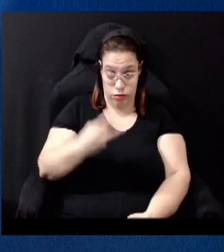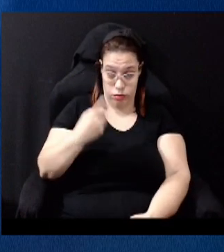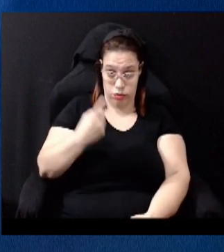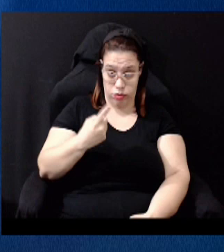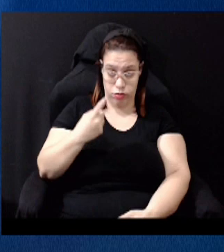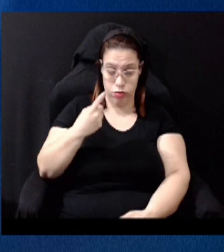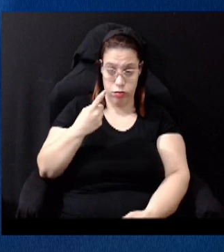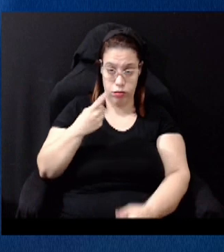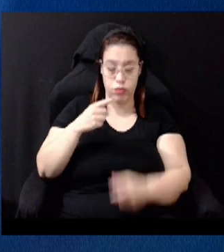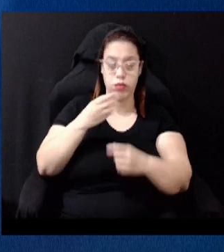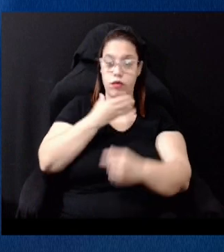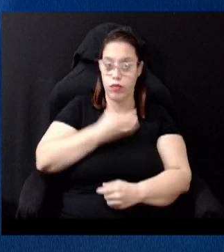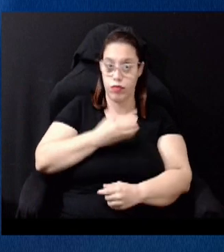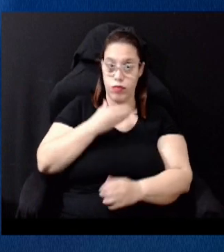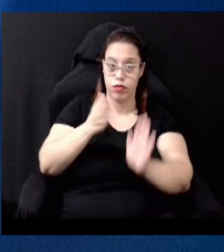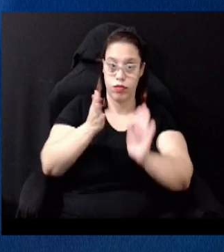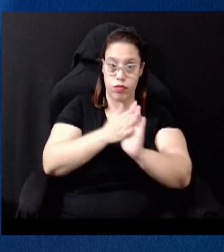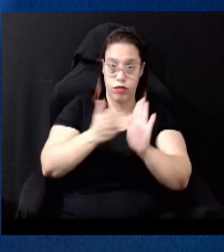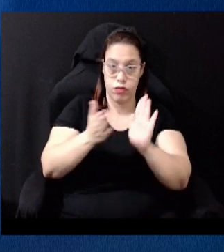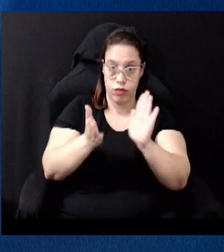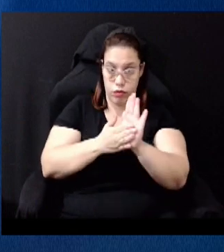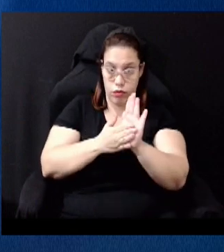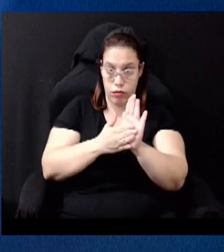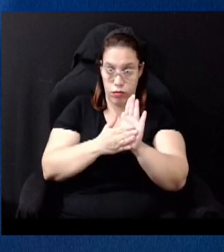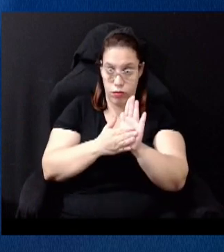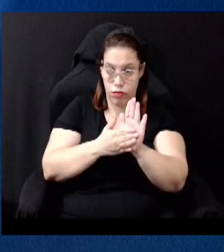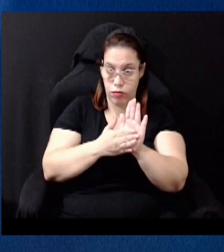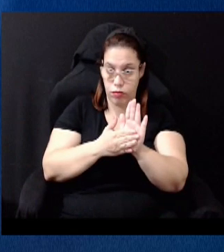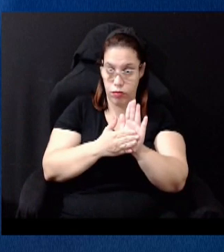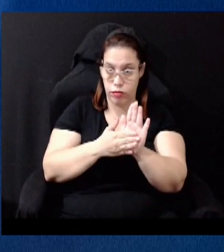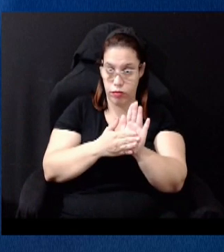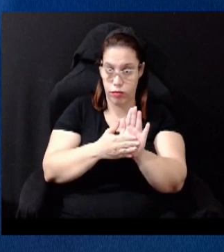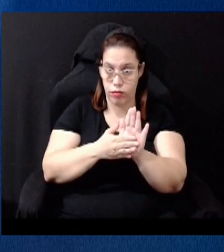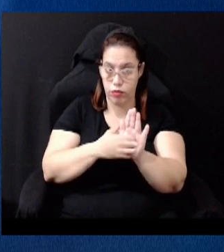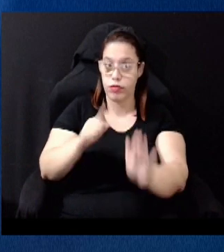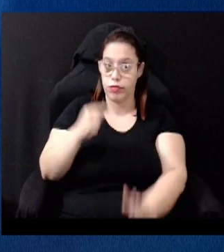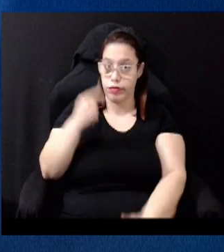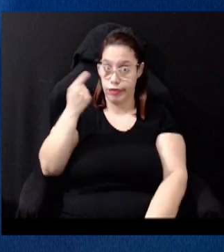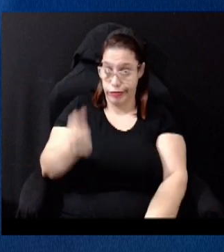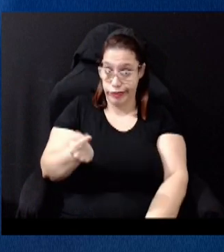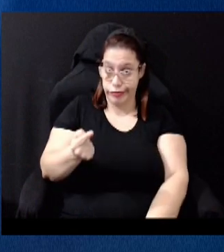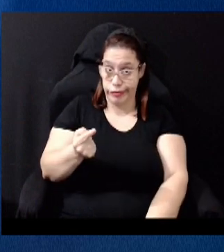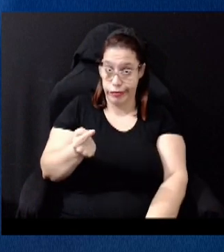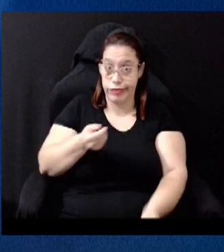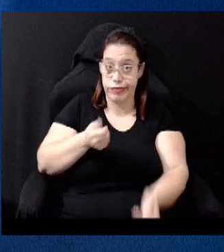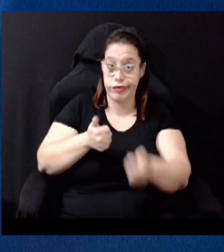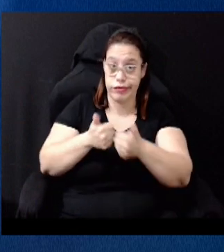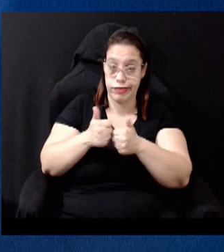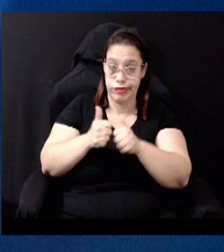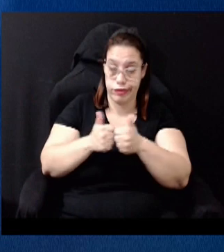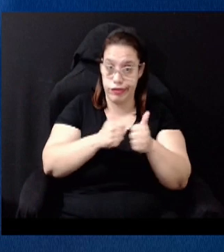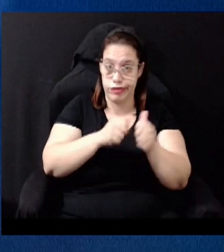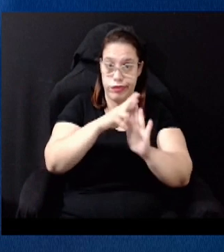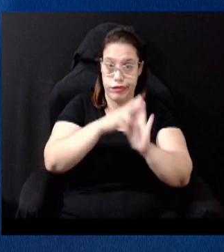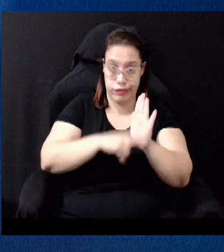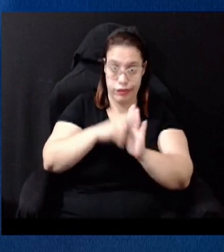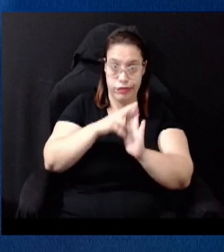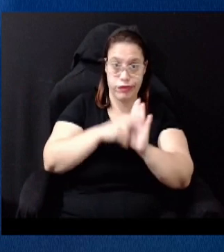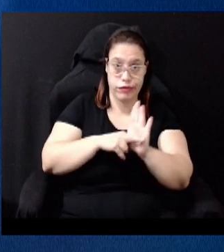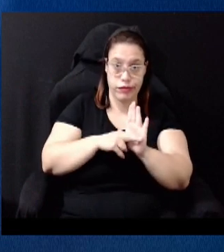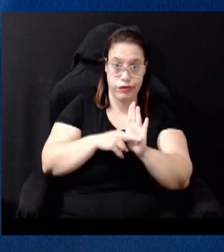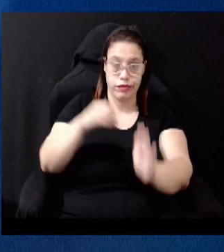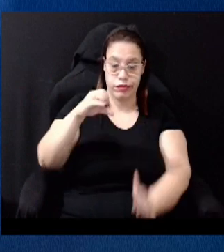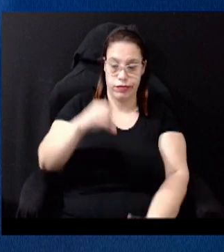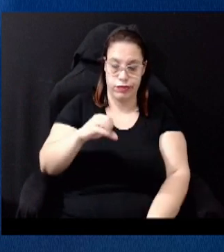e publicada em Diário Oficial no dia seguinte. A regulamentação aconteceu em 19 de janeiro